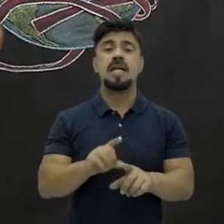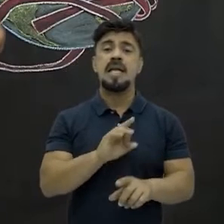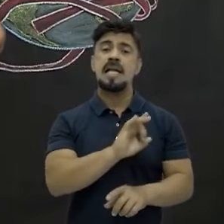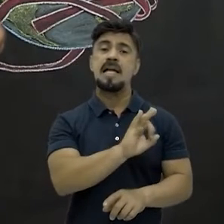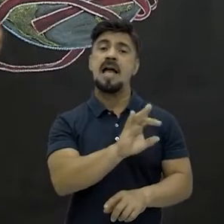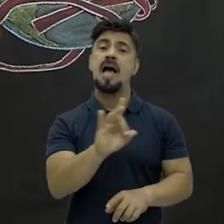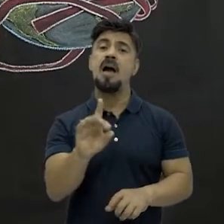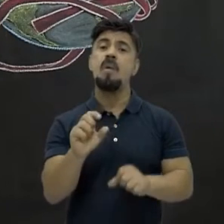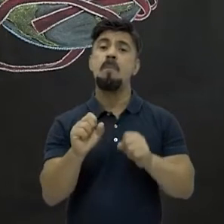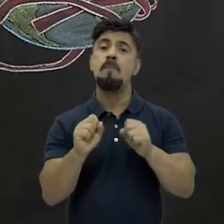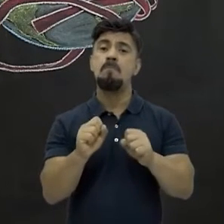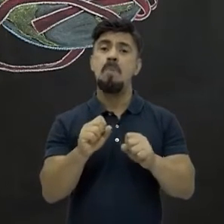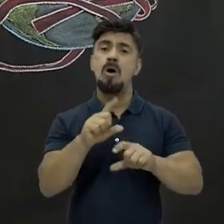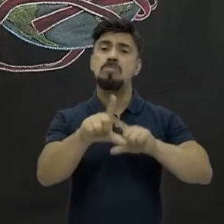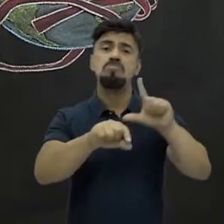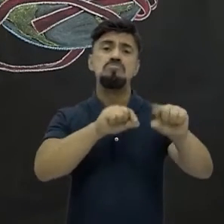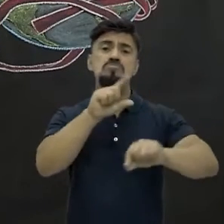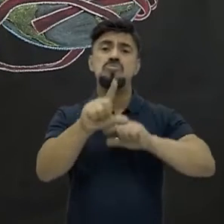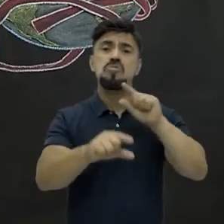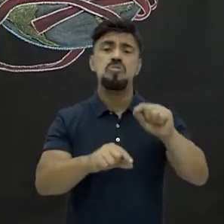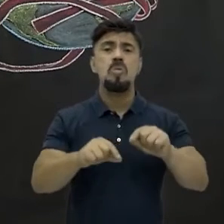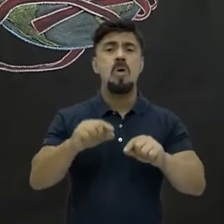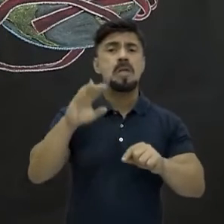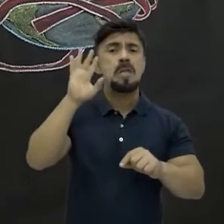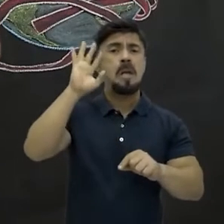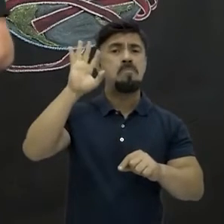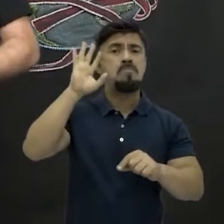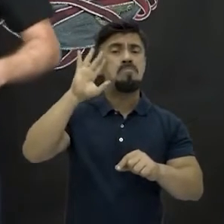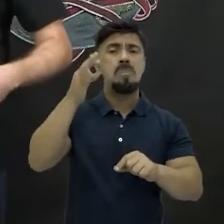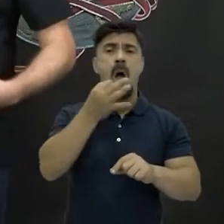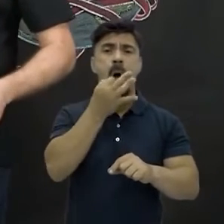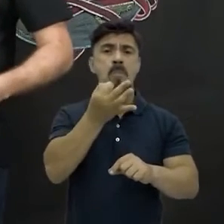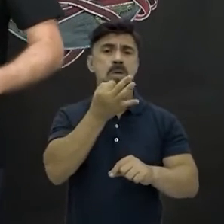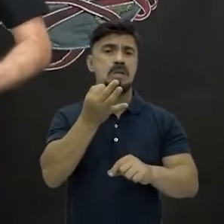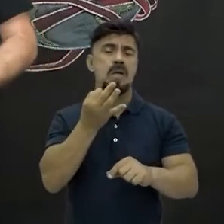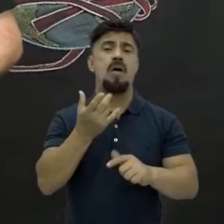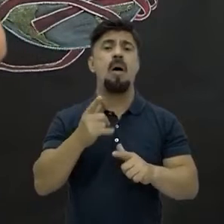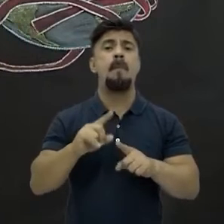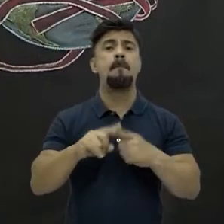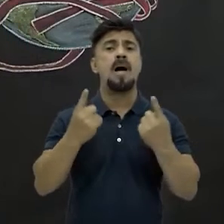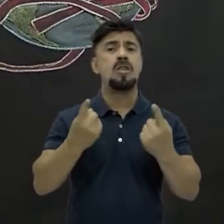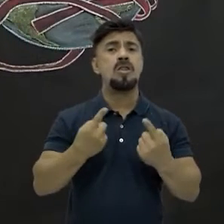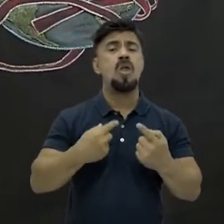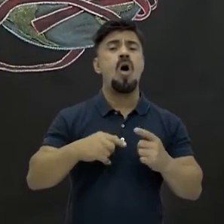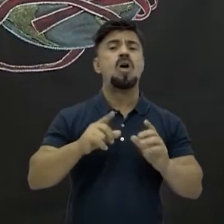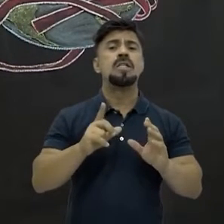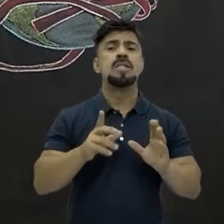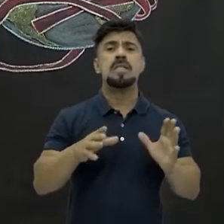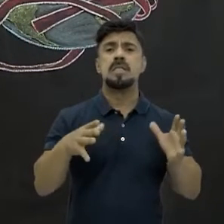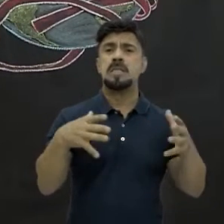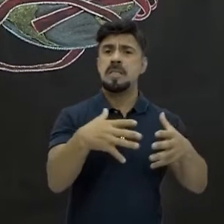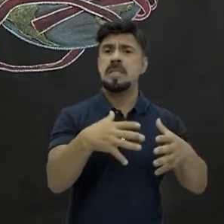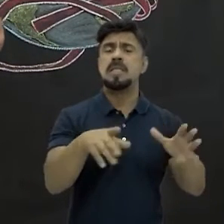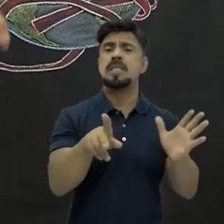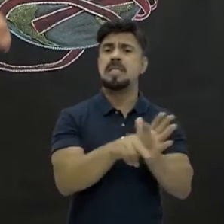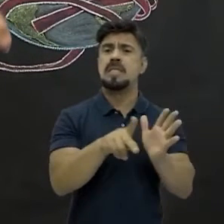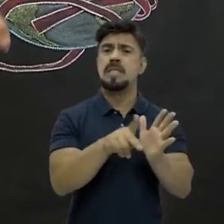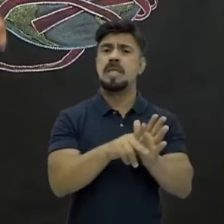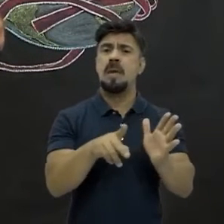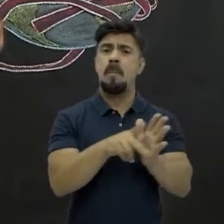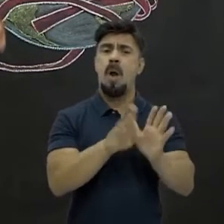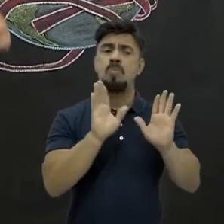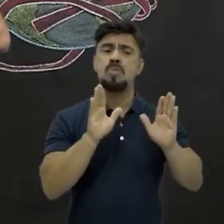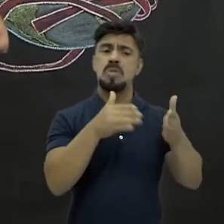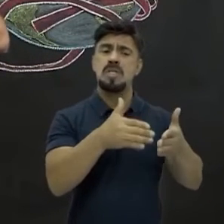um pode escolher o pensamento que quiser, mas nós estaremos sempre com o nosso porrete buscando aí as